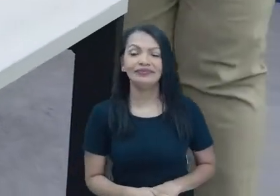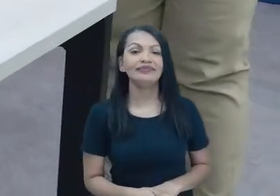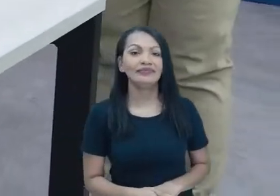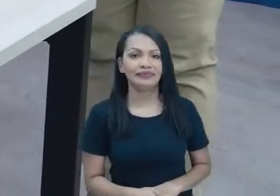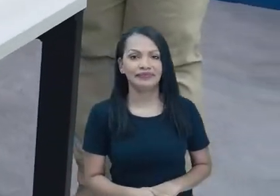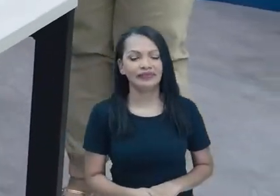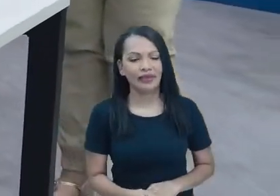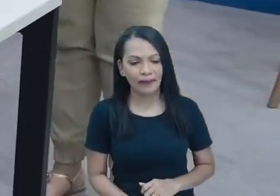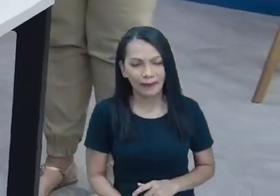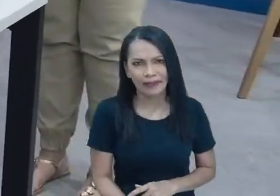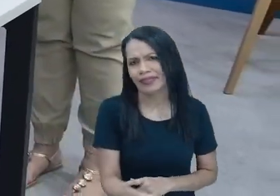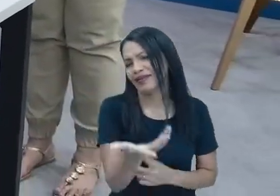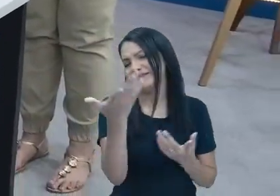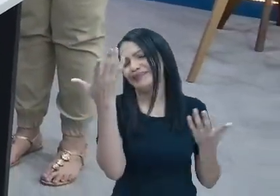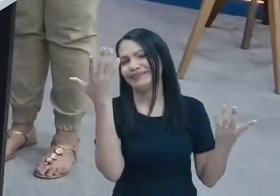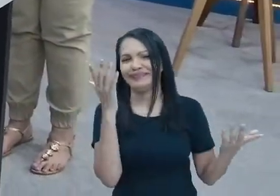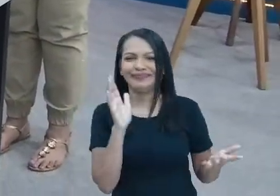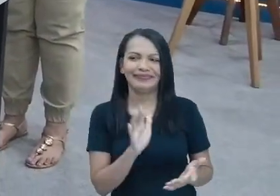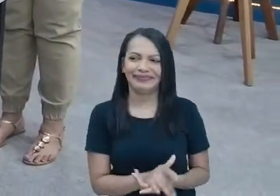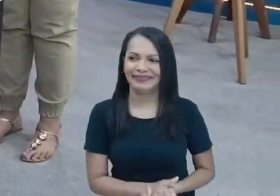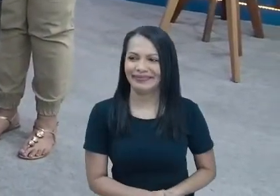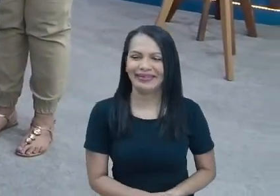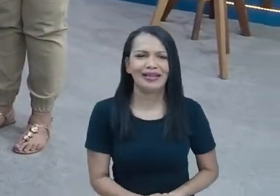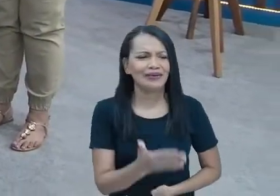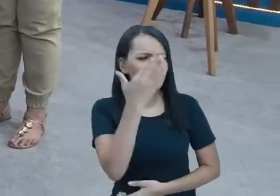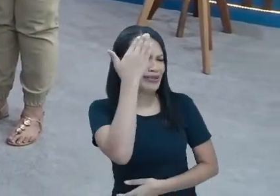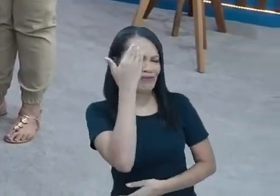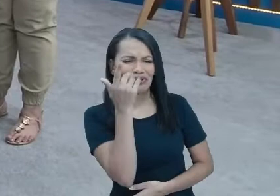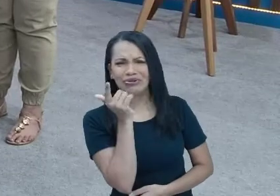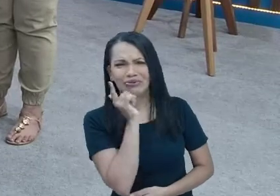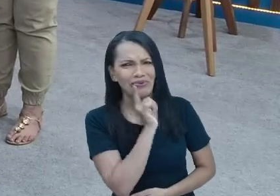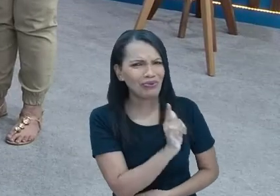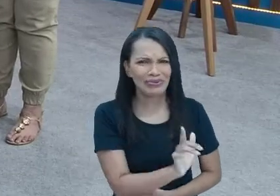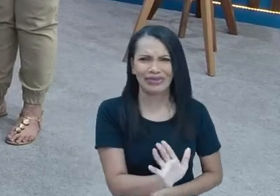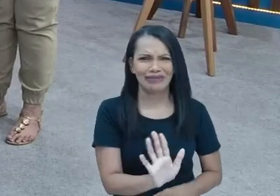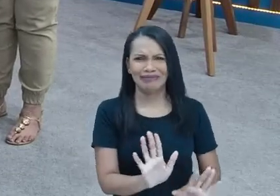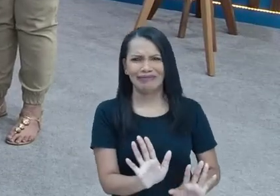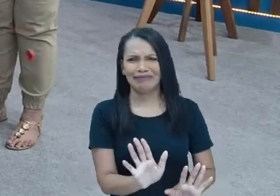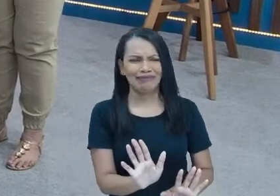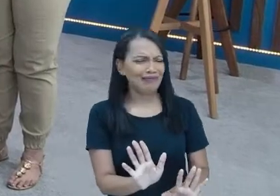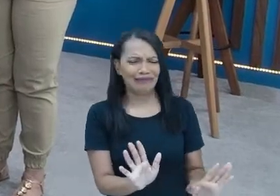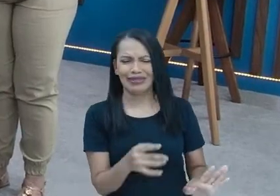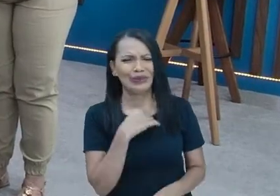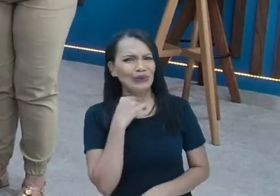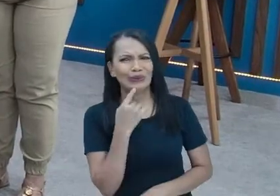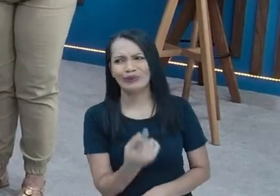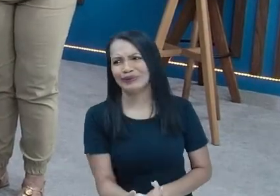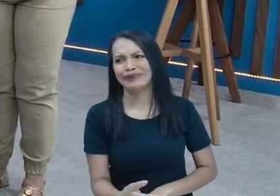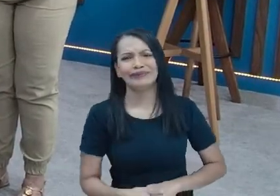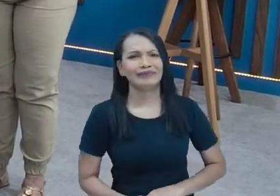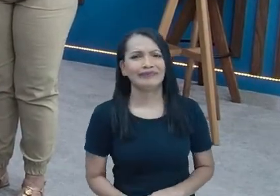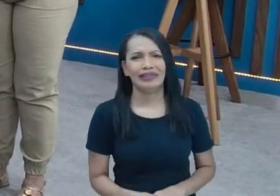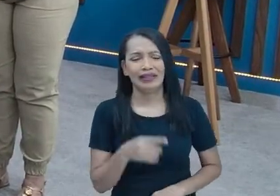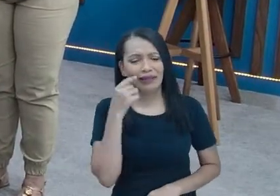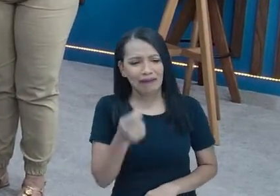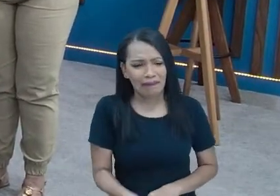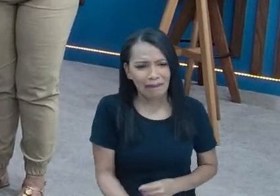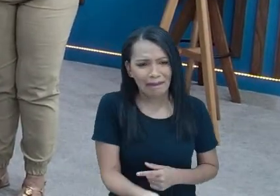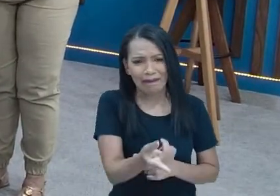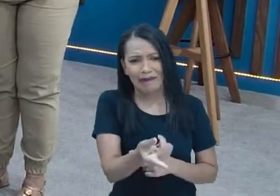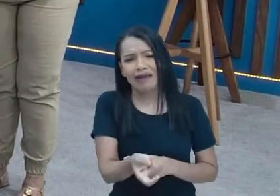jogo. Eita, meu Deus. Eu sabia que eu não ia conseguir. Olha, que